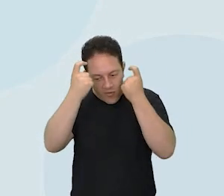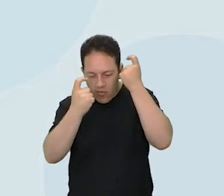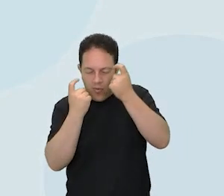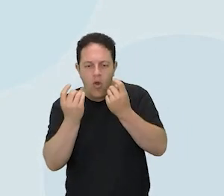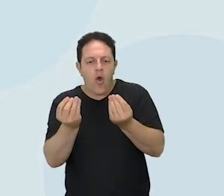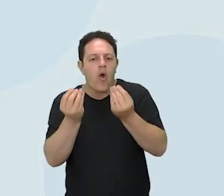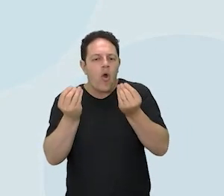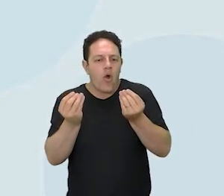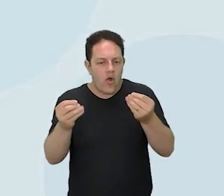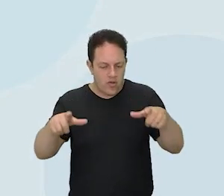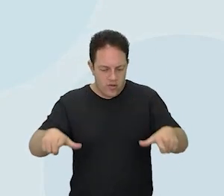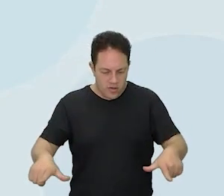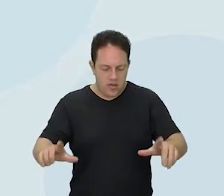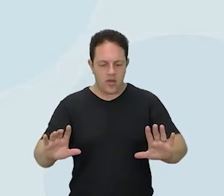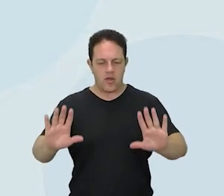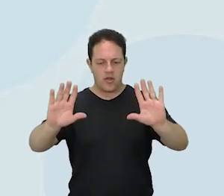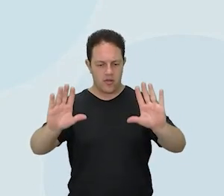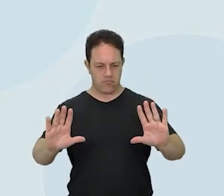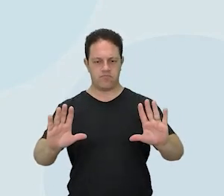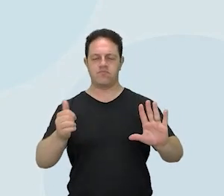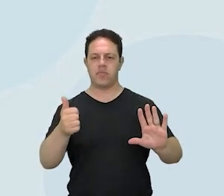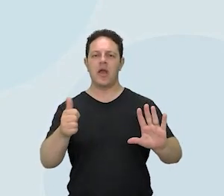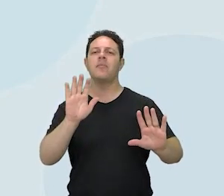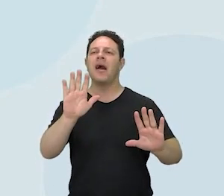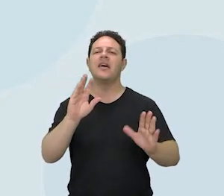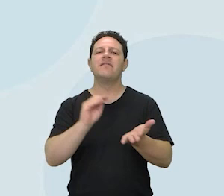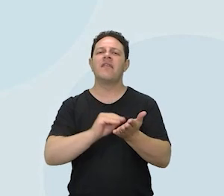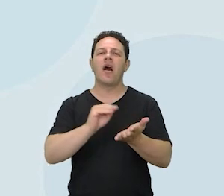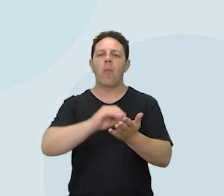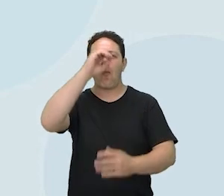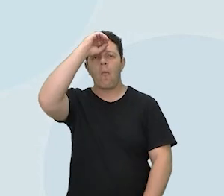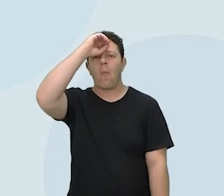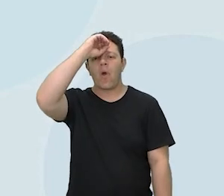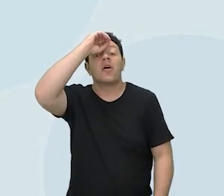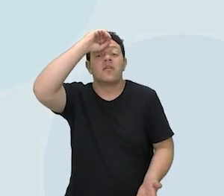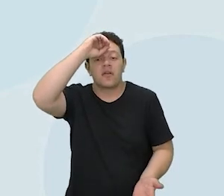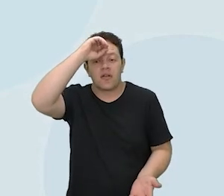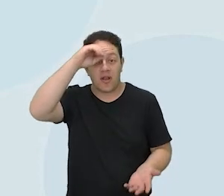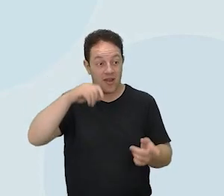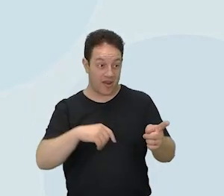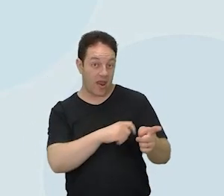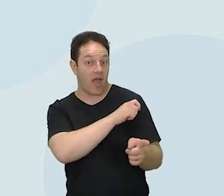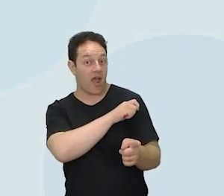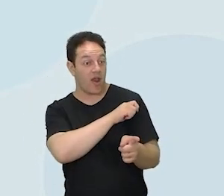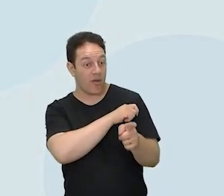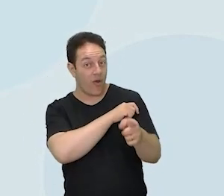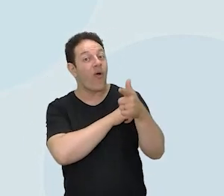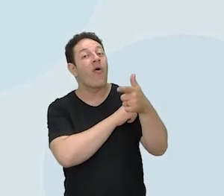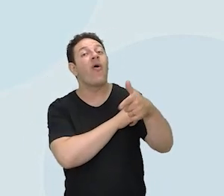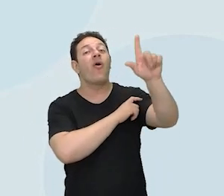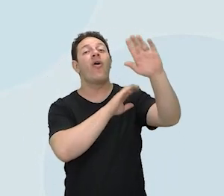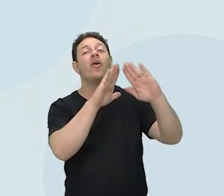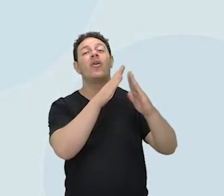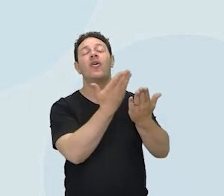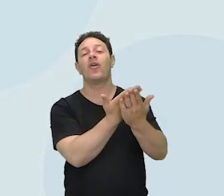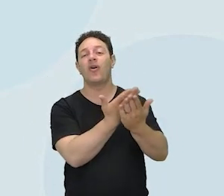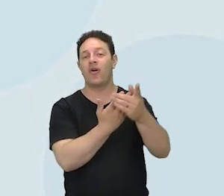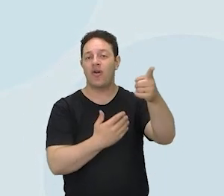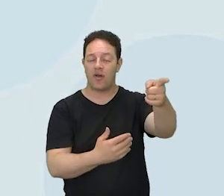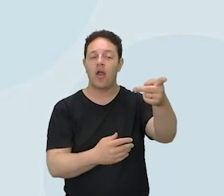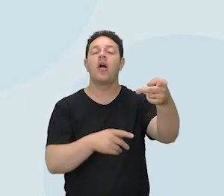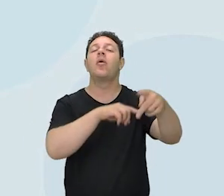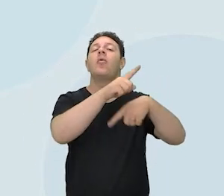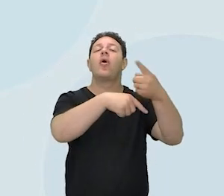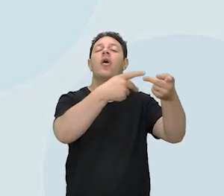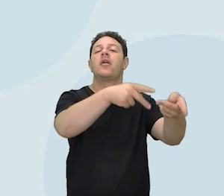sem conhecimentos prévios. E esse aluno, ele chegou para a gente, ele era de outra rede, da rede municipal. A rede